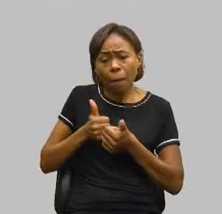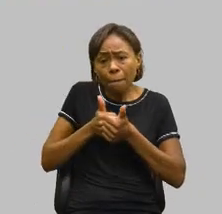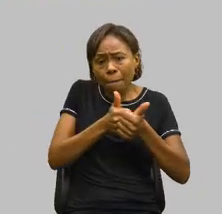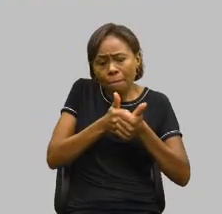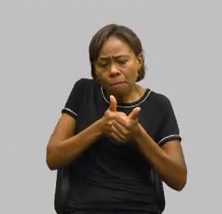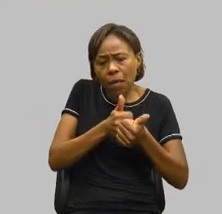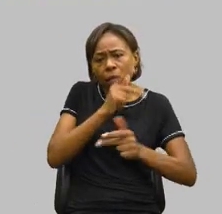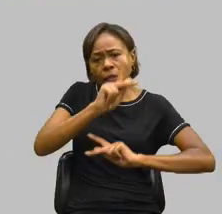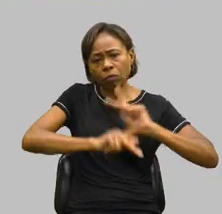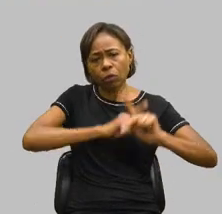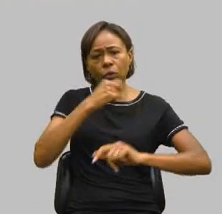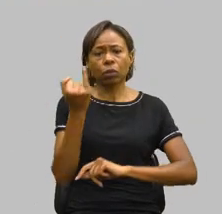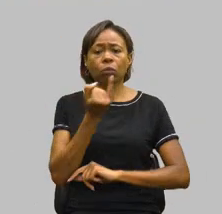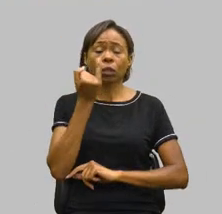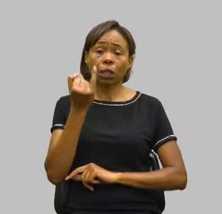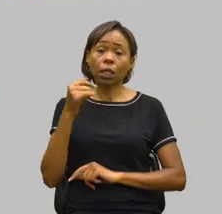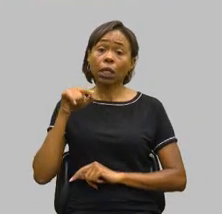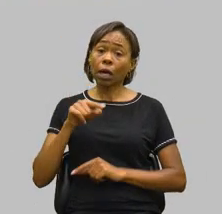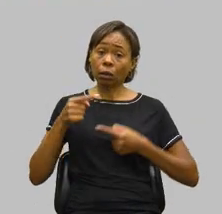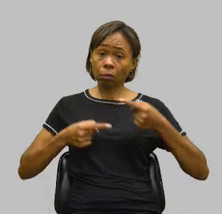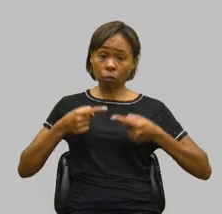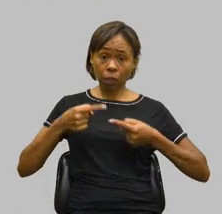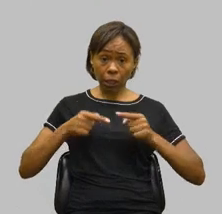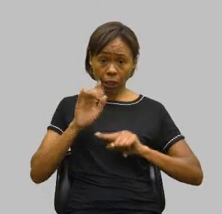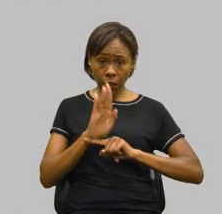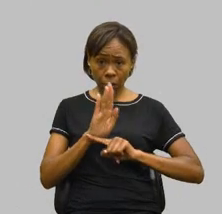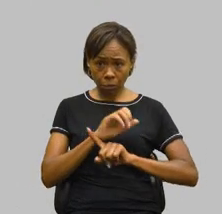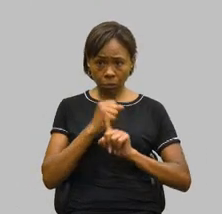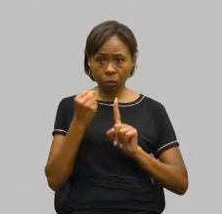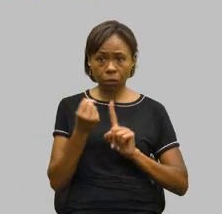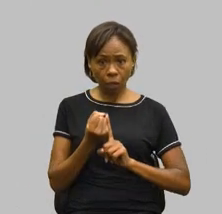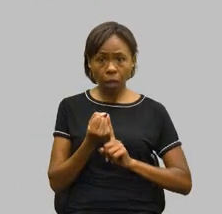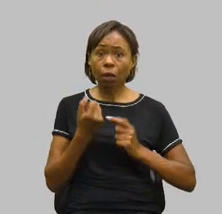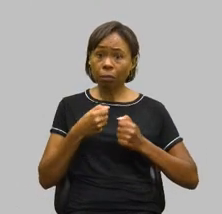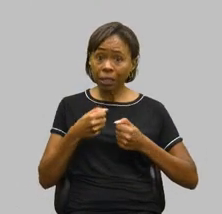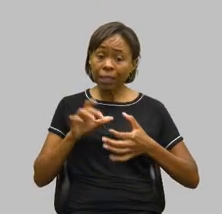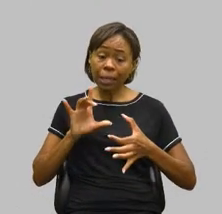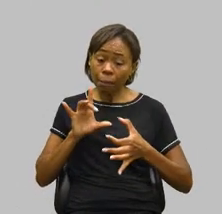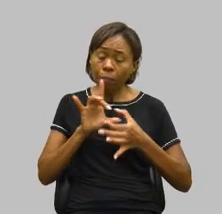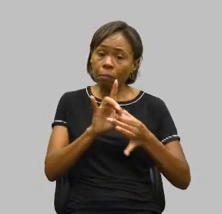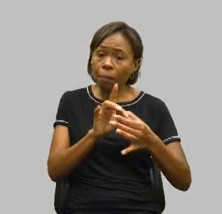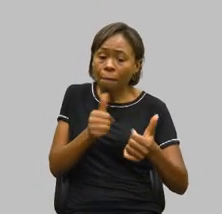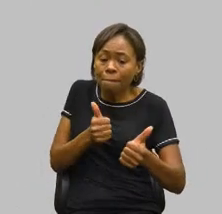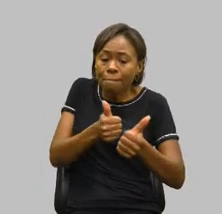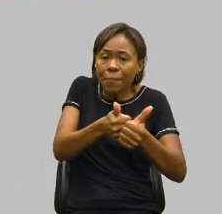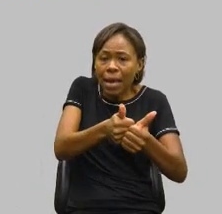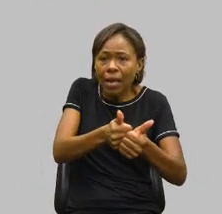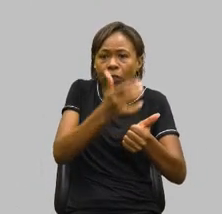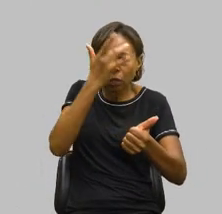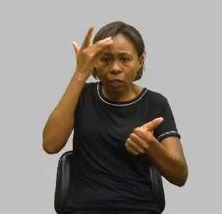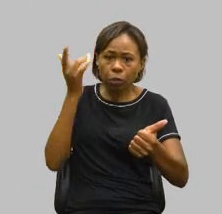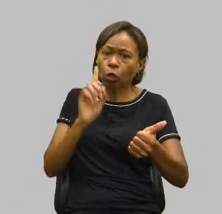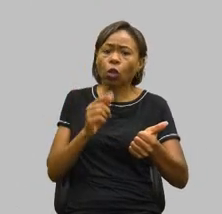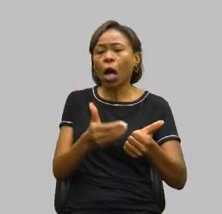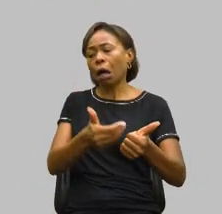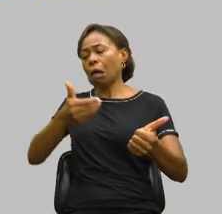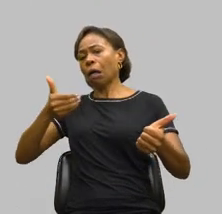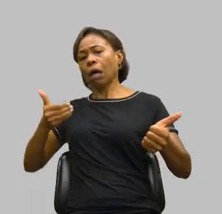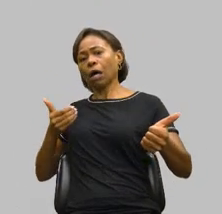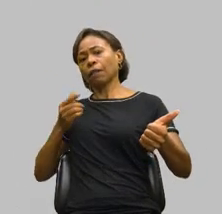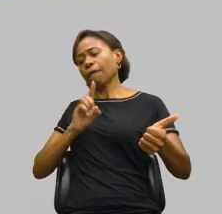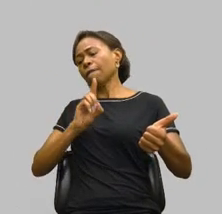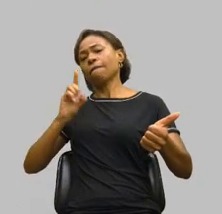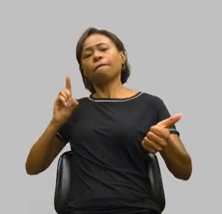política de assistência social ela é feita estando próxima das pessoas não adianta a gente ficar dentro de um aquário observando o que